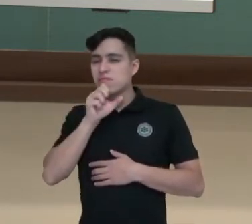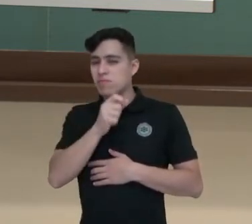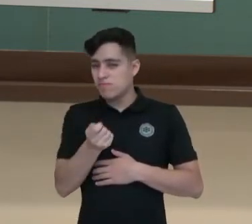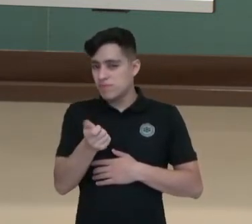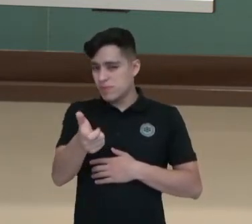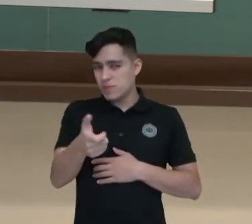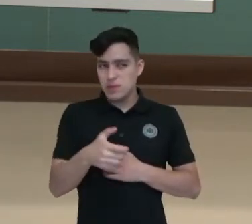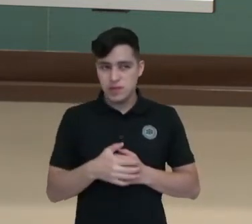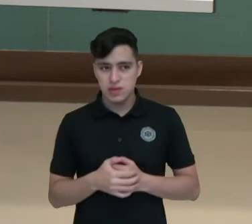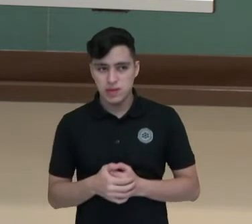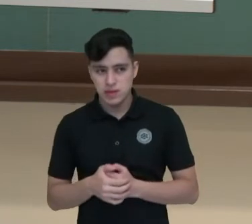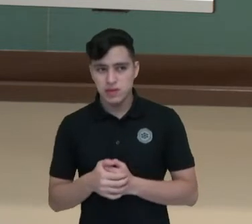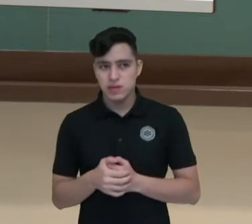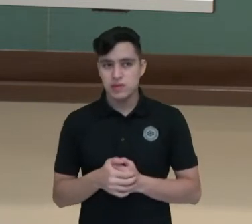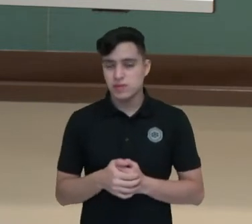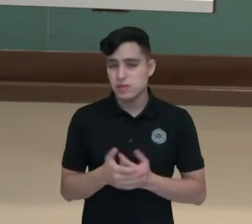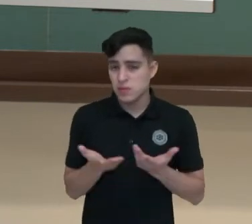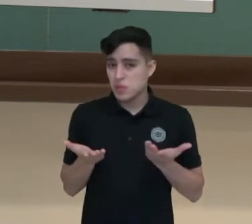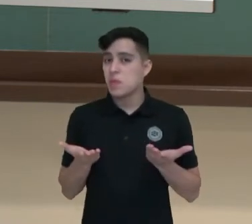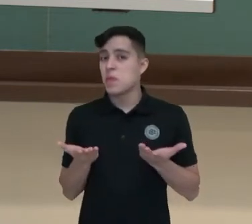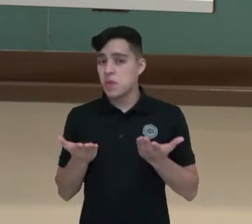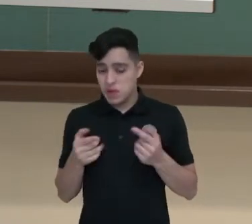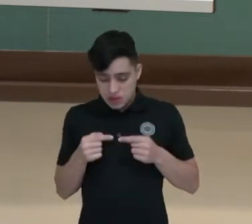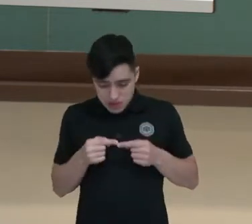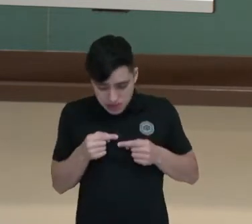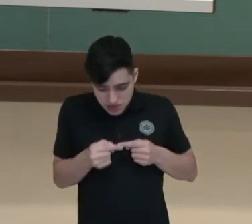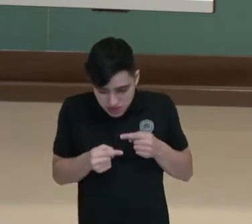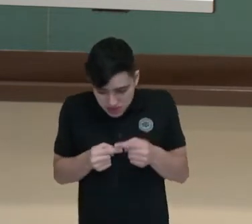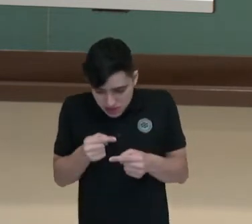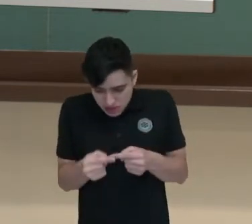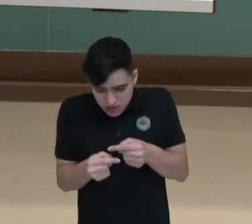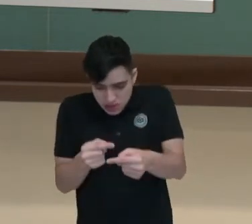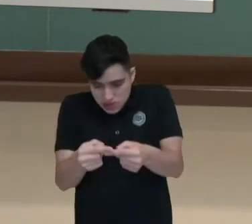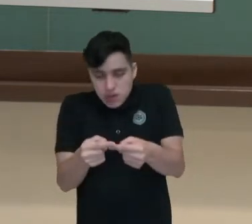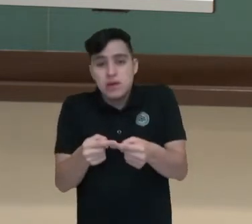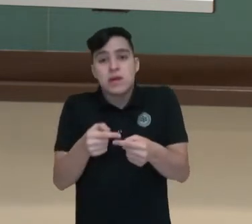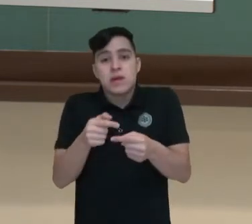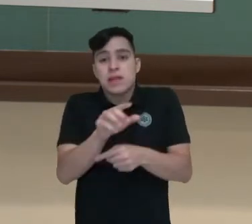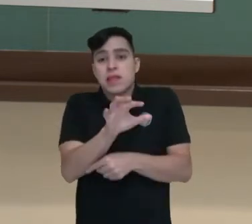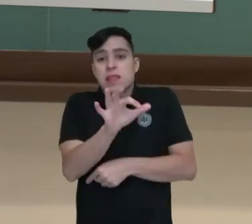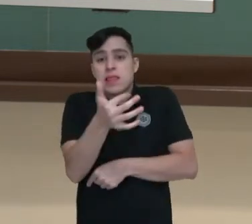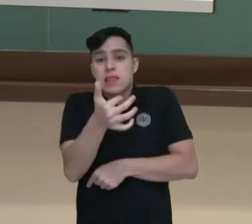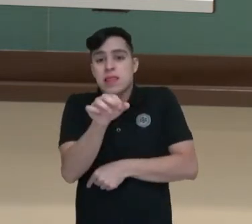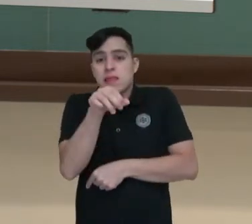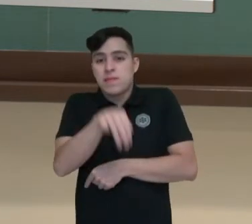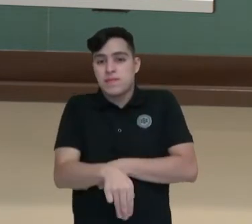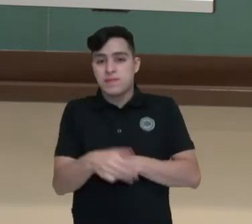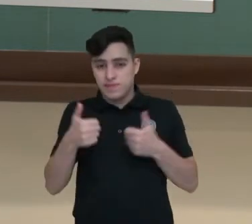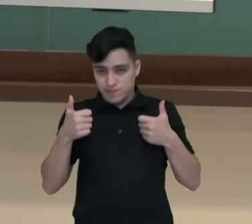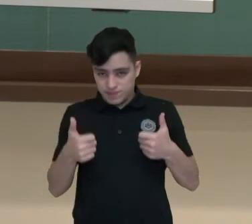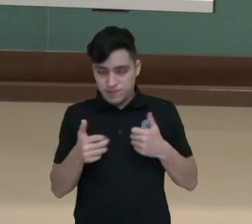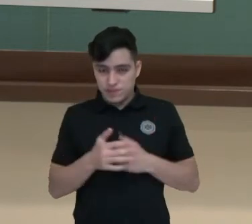foi? Olha, milésimos de segundos que ele levou para percorrer 10 metros, ok?